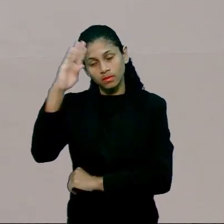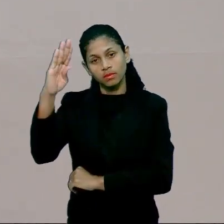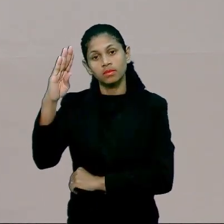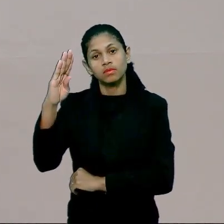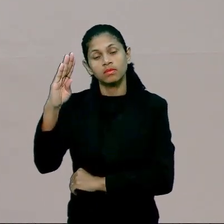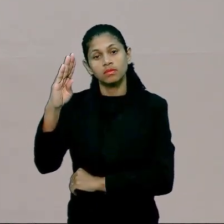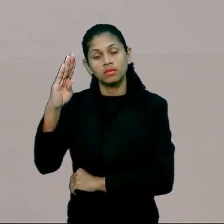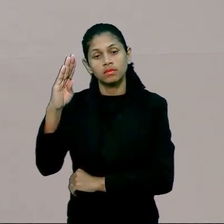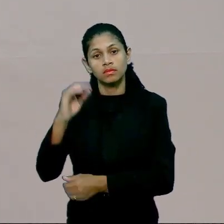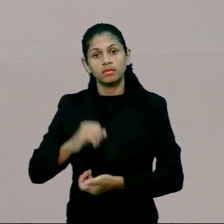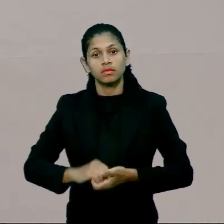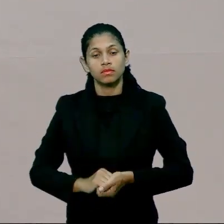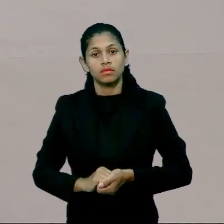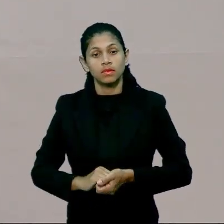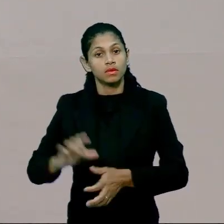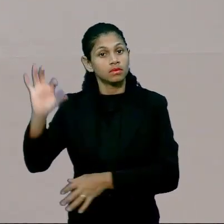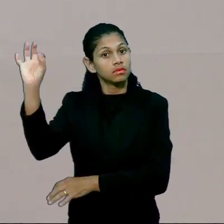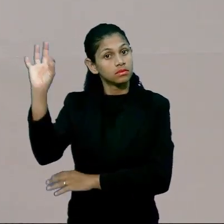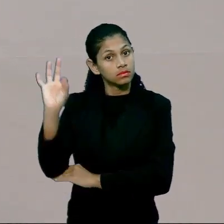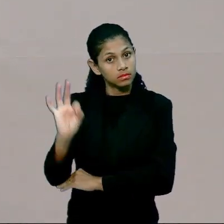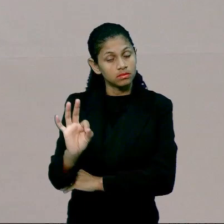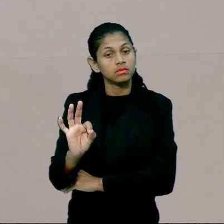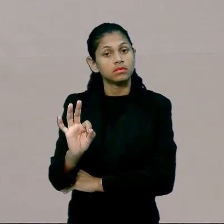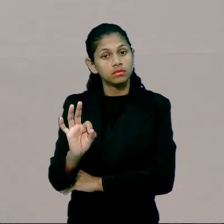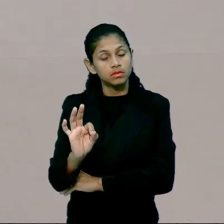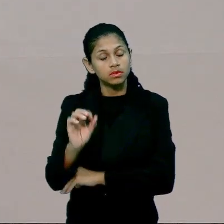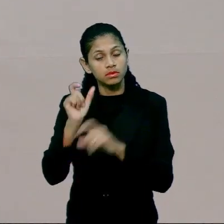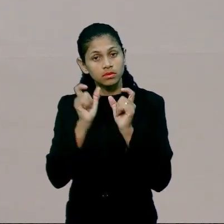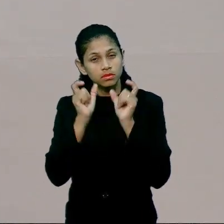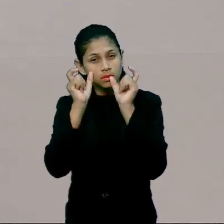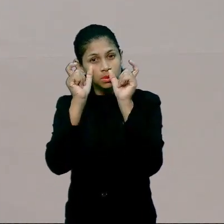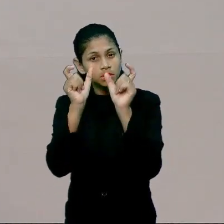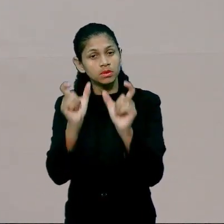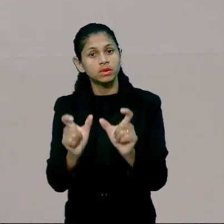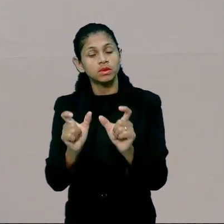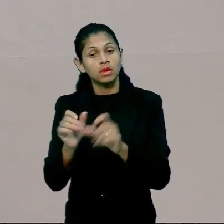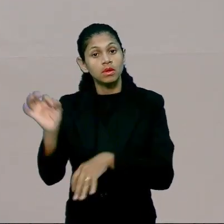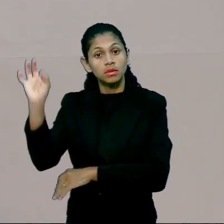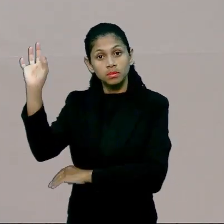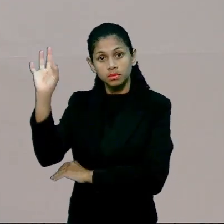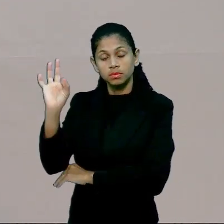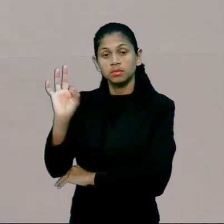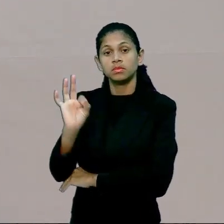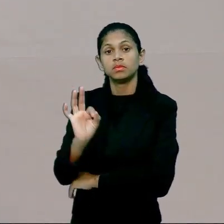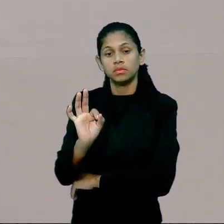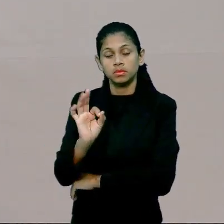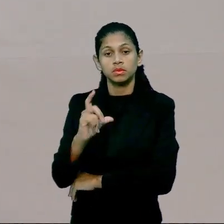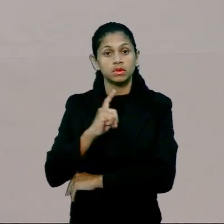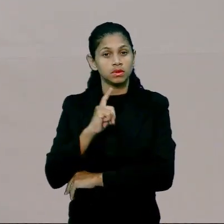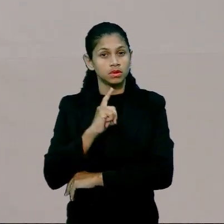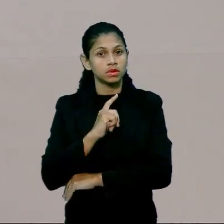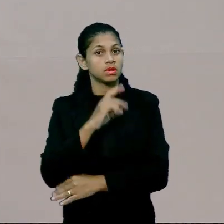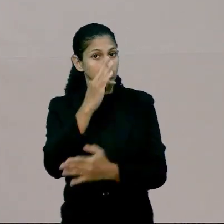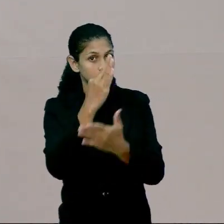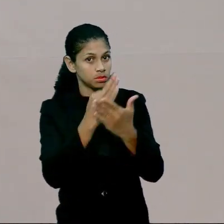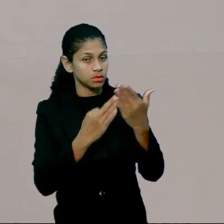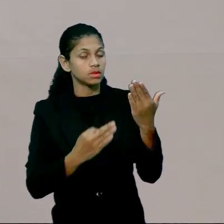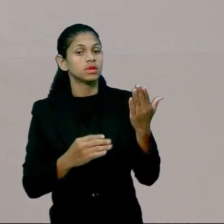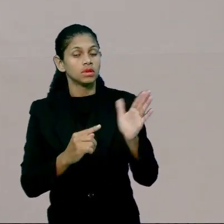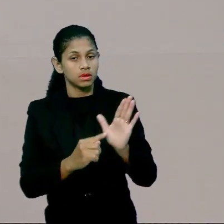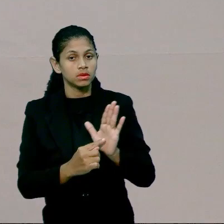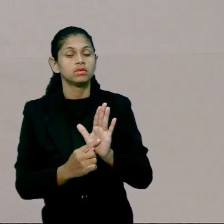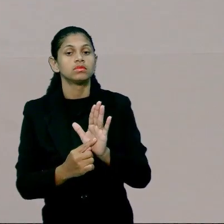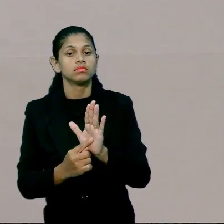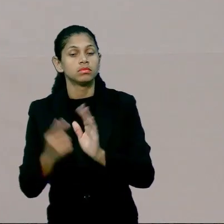conta das porcentagens. Então, se você observar bem as porcentagens que estão nesse infográfico, você vai